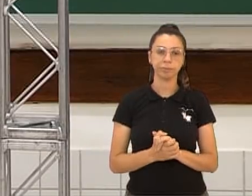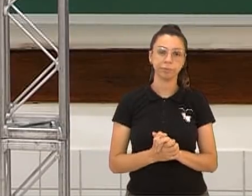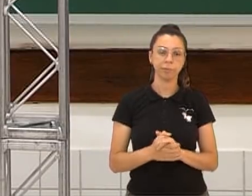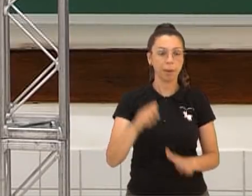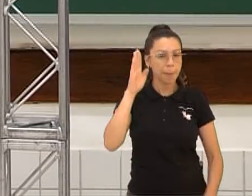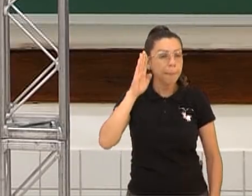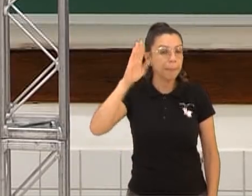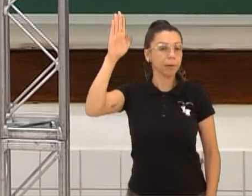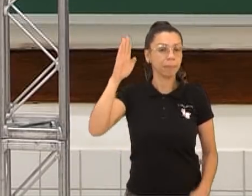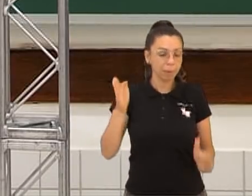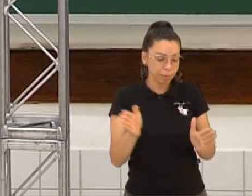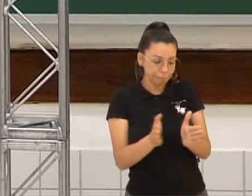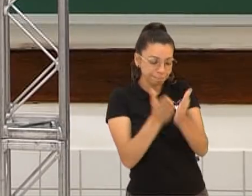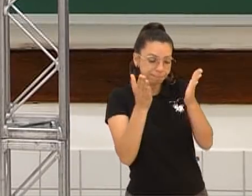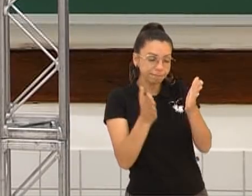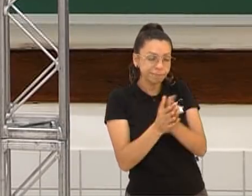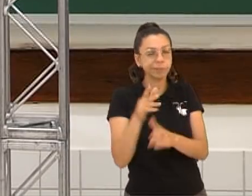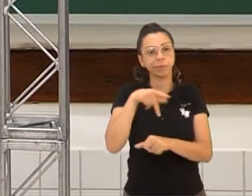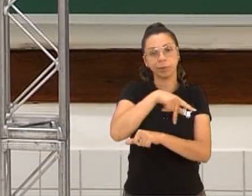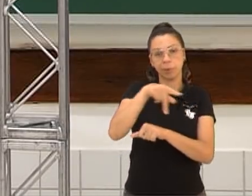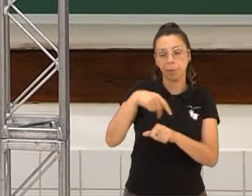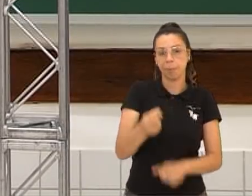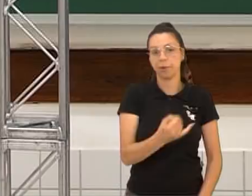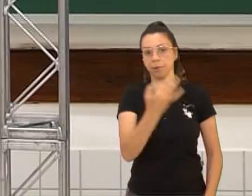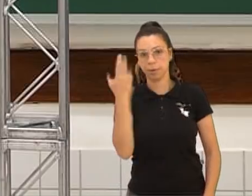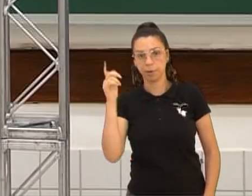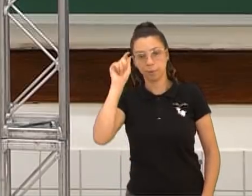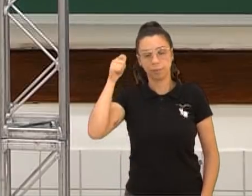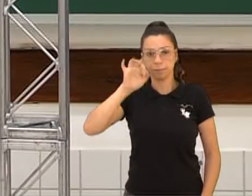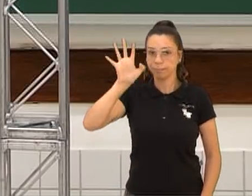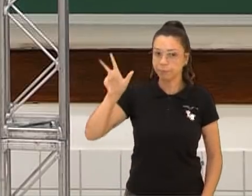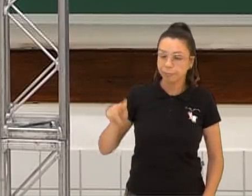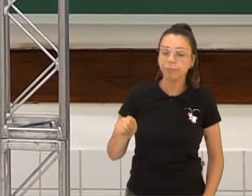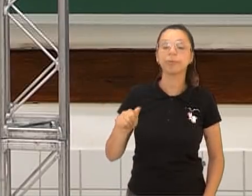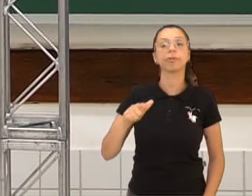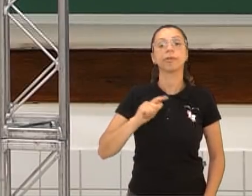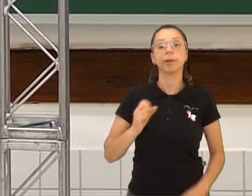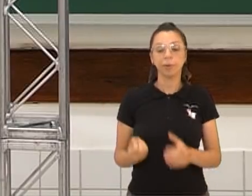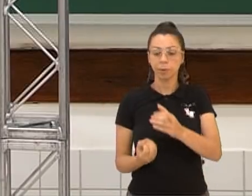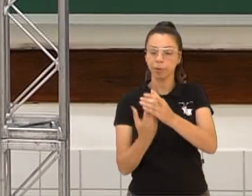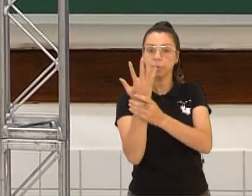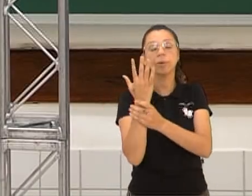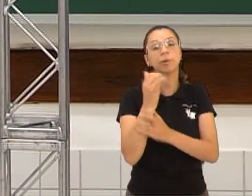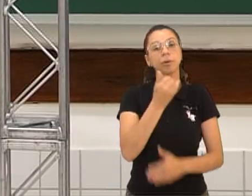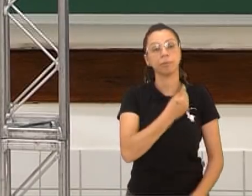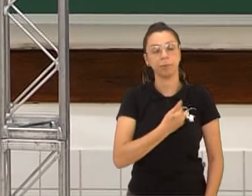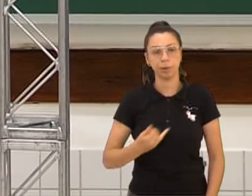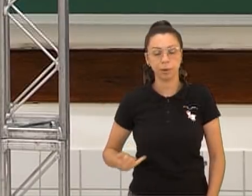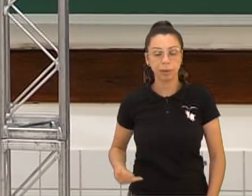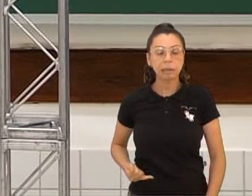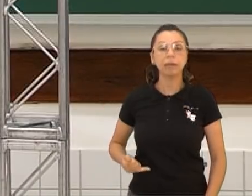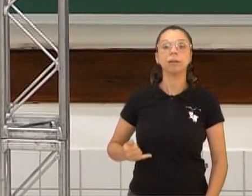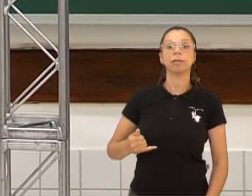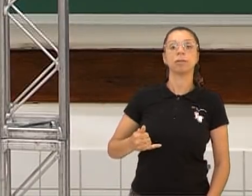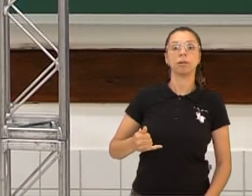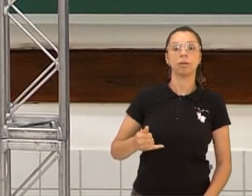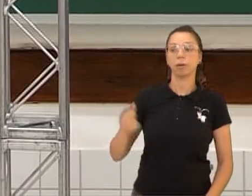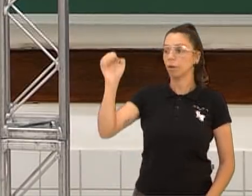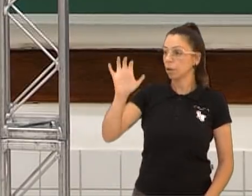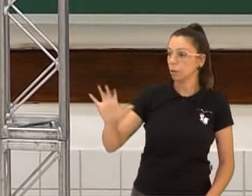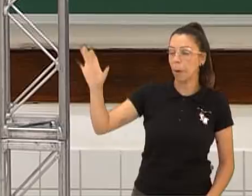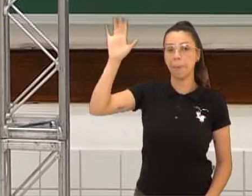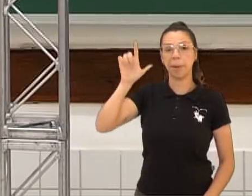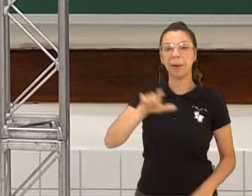da miséria de alguns países africanos, ela tem como origem o imperialismo europeu, né? O domínio das nações